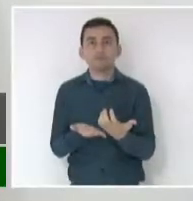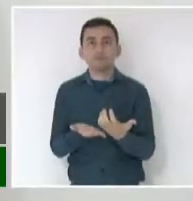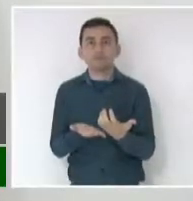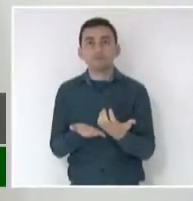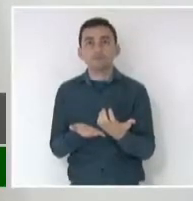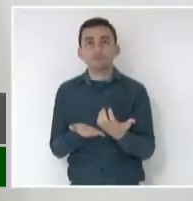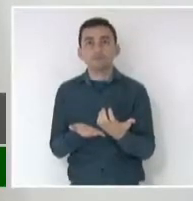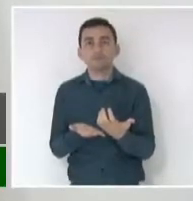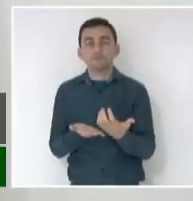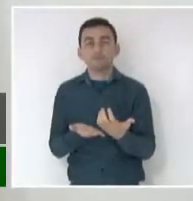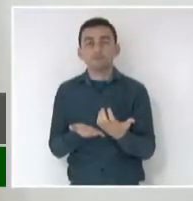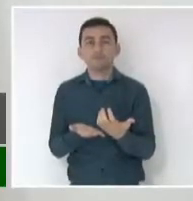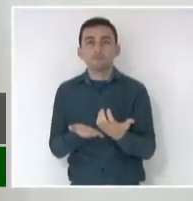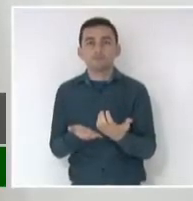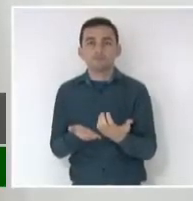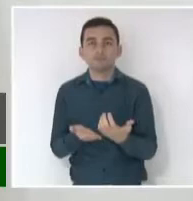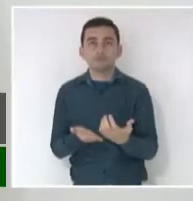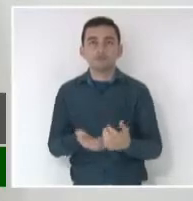pessoa,